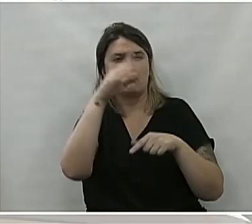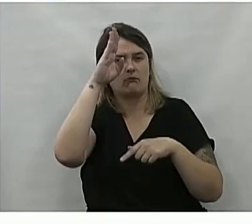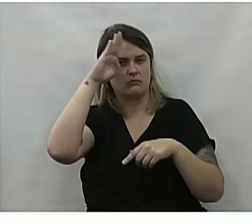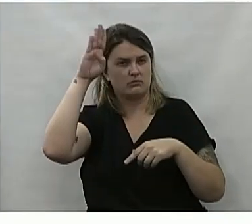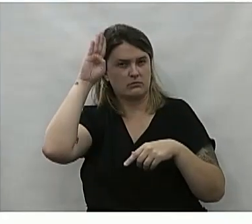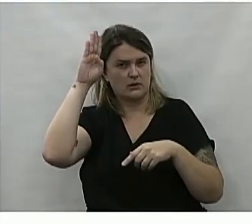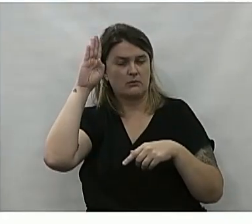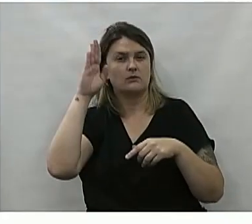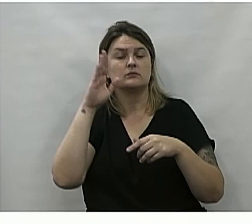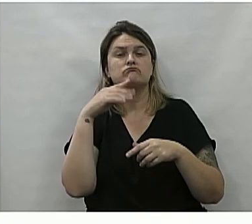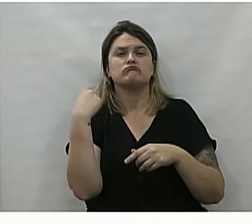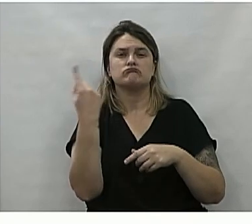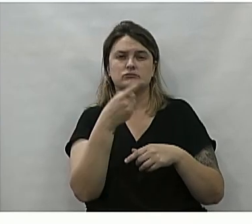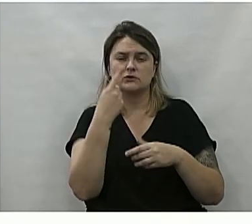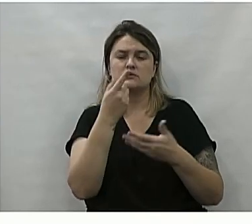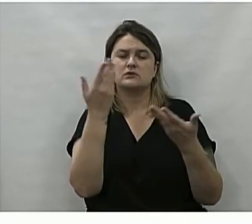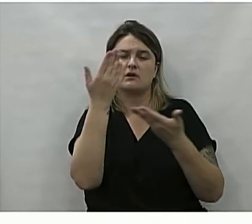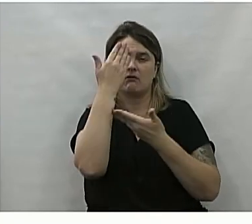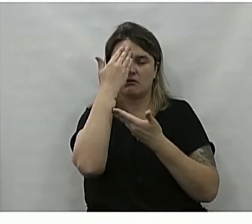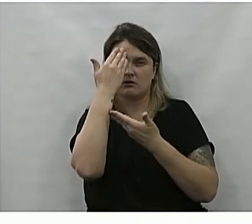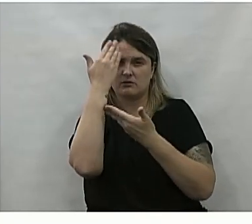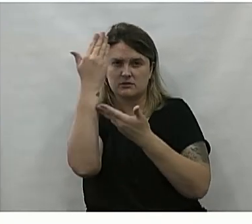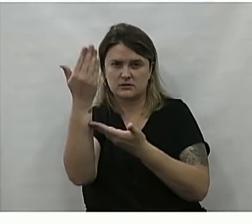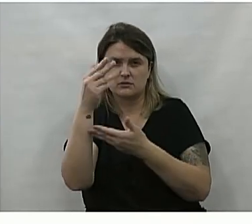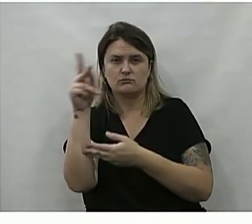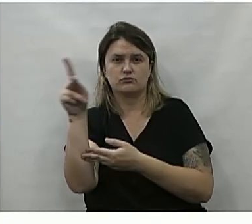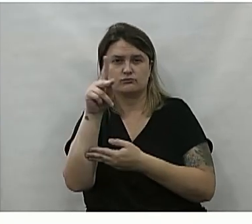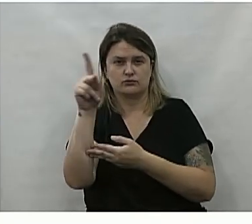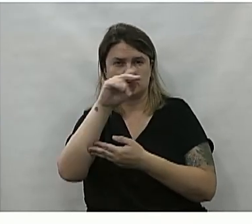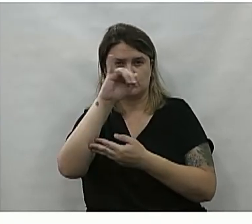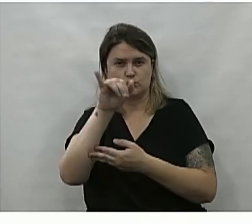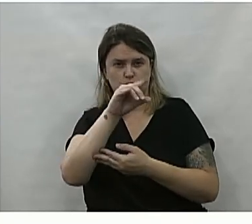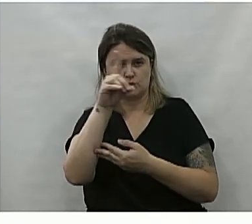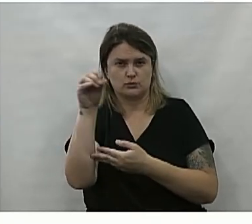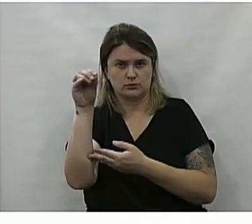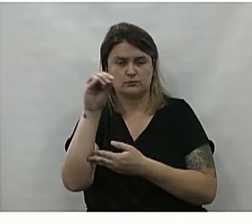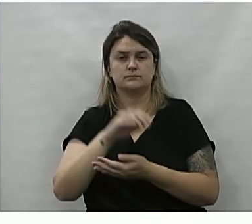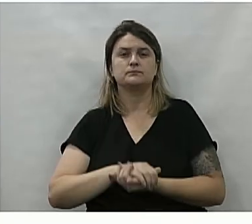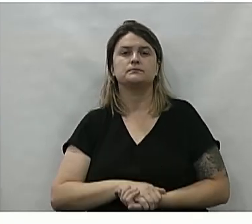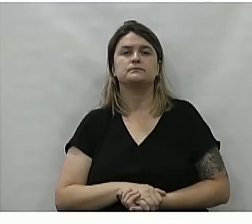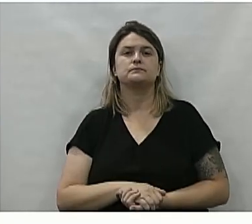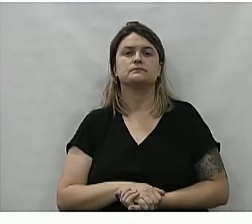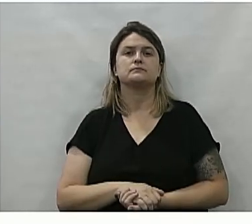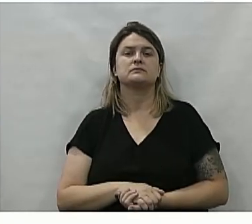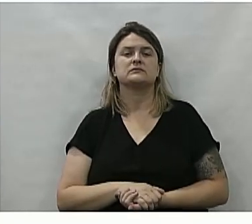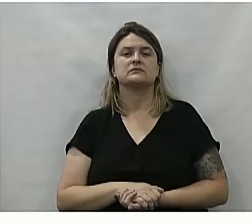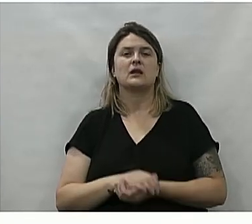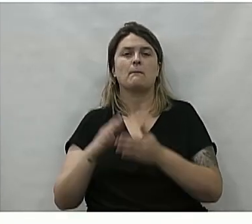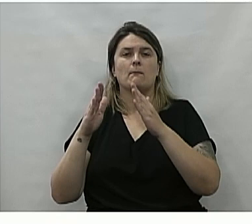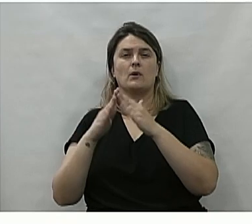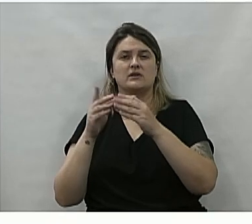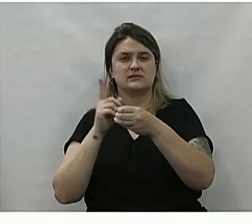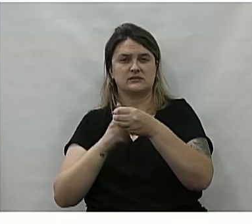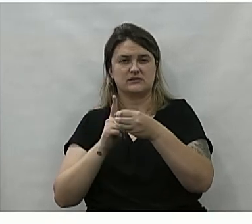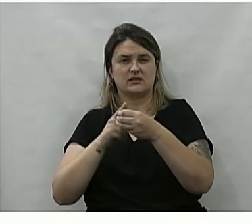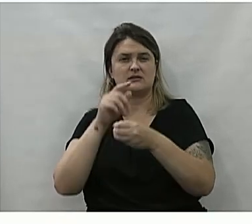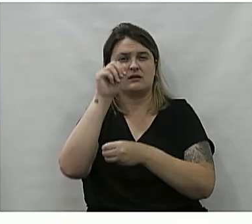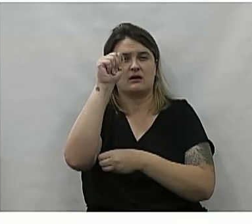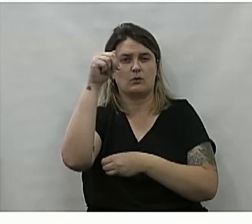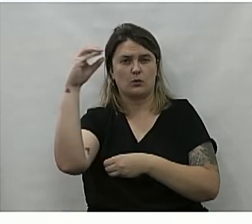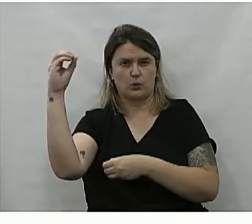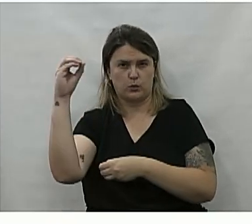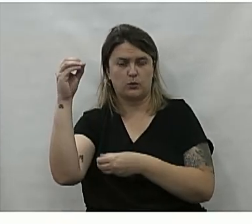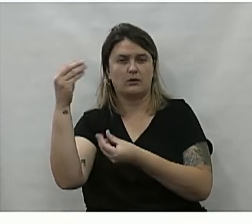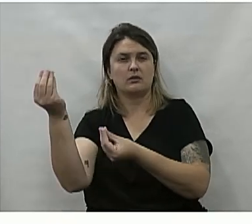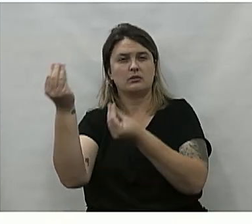Acadêmico Ao qual a gente Inclusive agradece Ao professor Enfermeiro João Arisson Sachinsky Lá da cidade De Antônio Linto Que nos